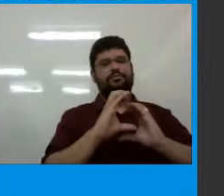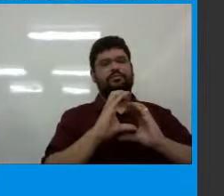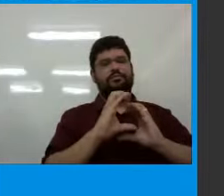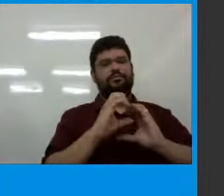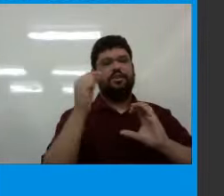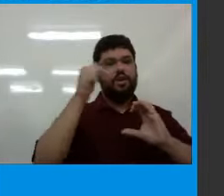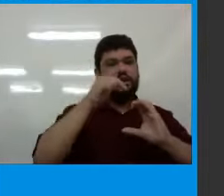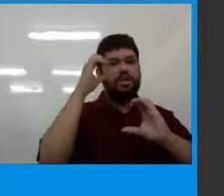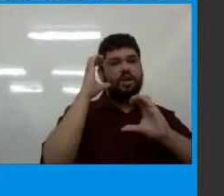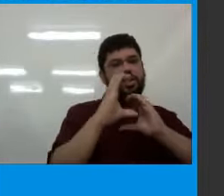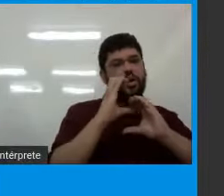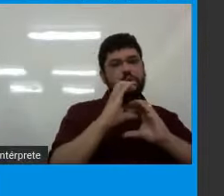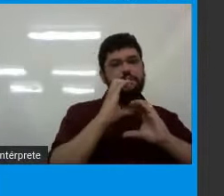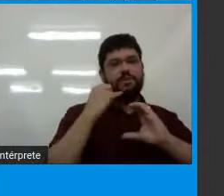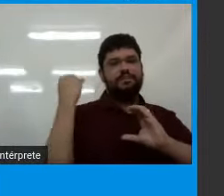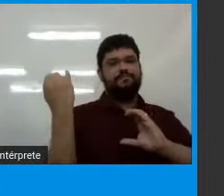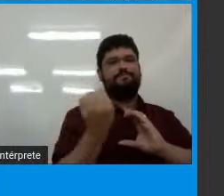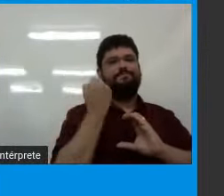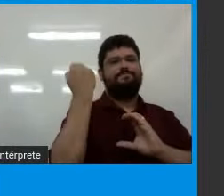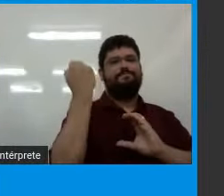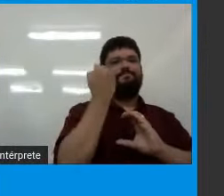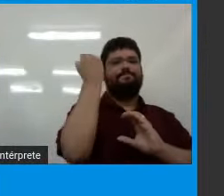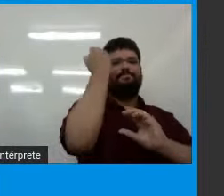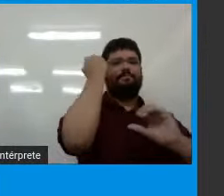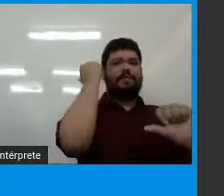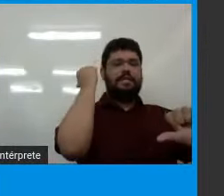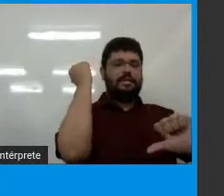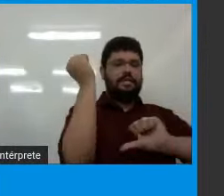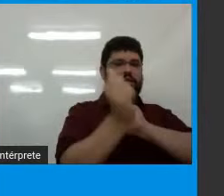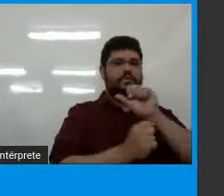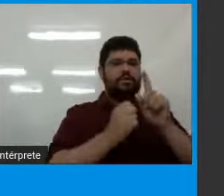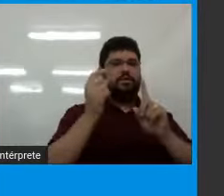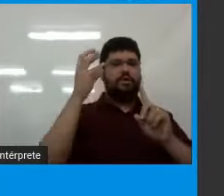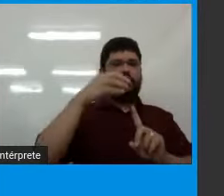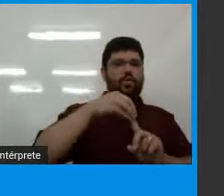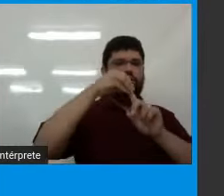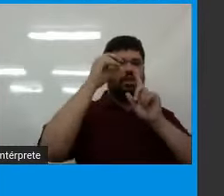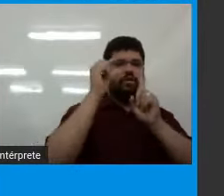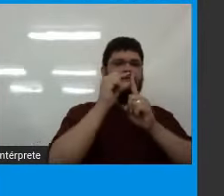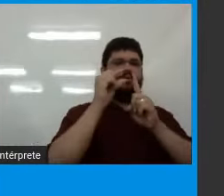grande mudança, se a gente pudesse resumir em uma palavra,